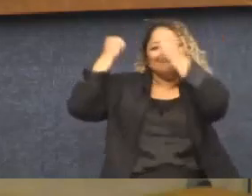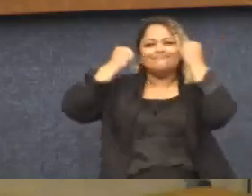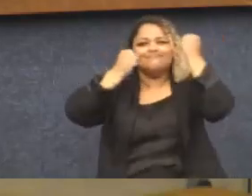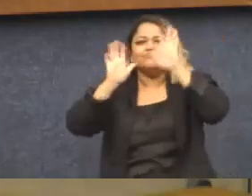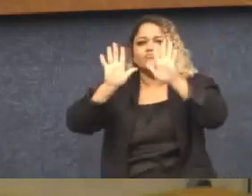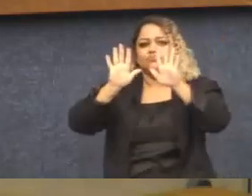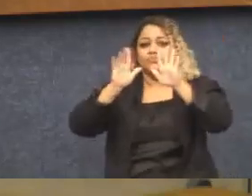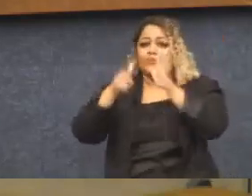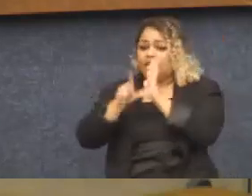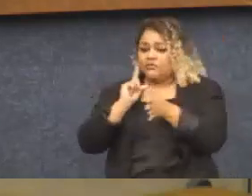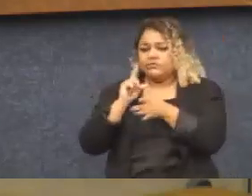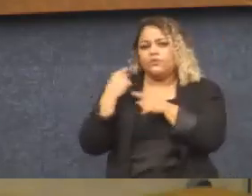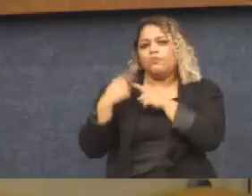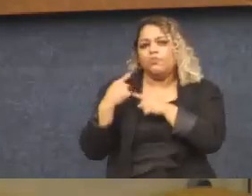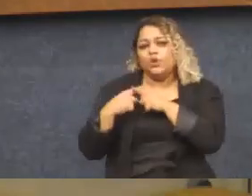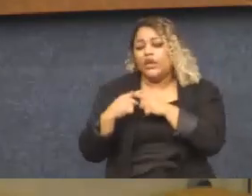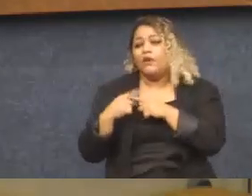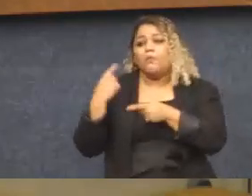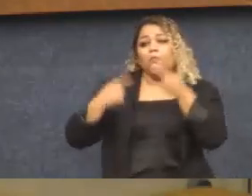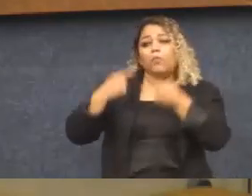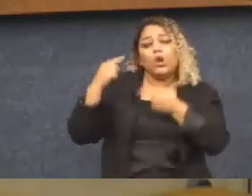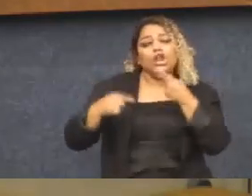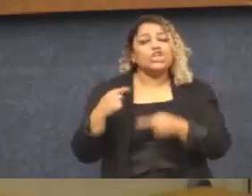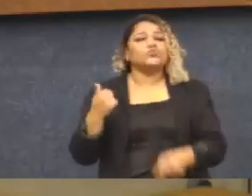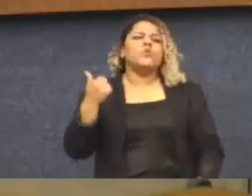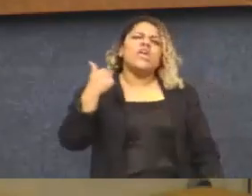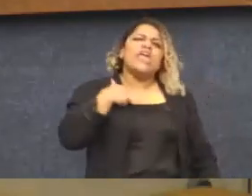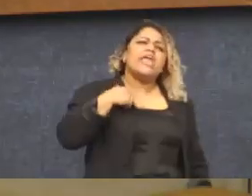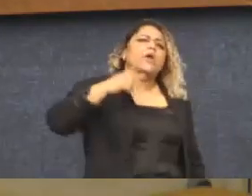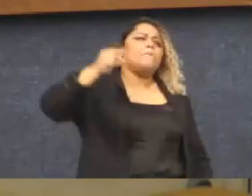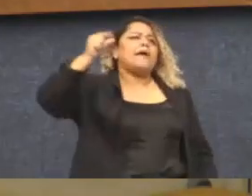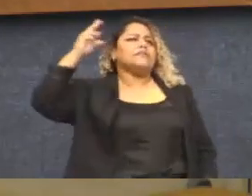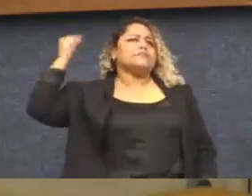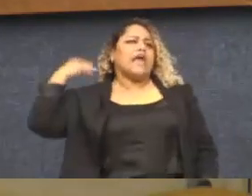de história, nós estamos cheios. Nós